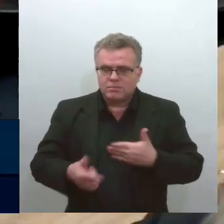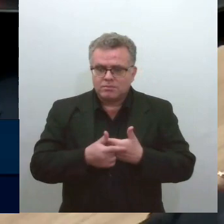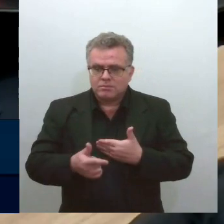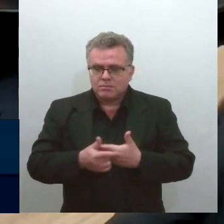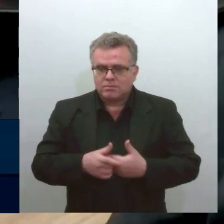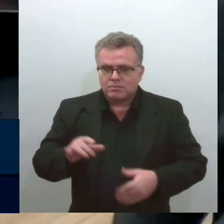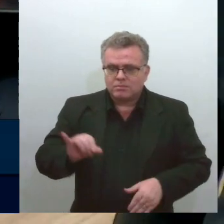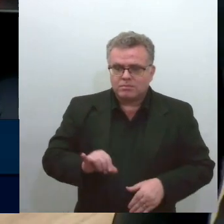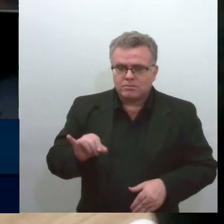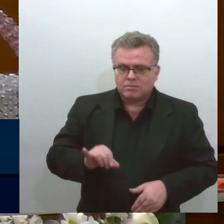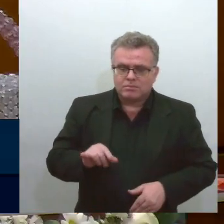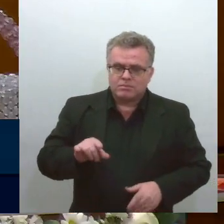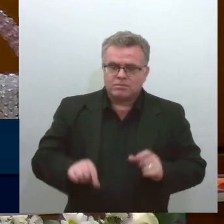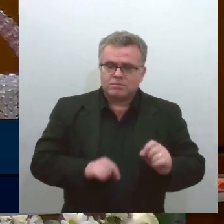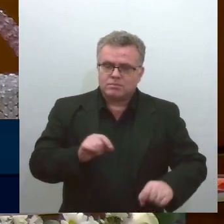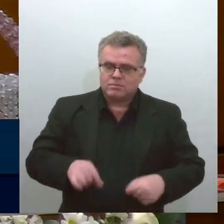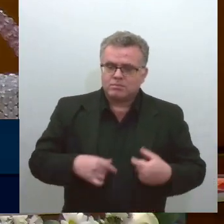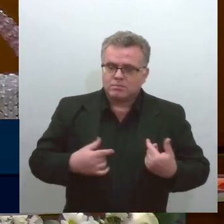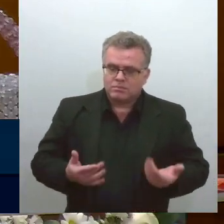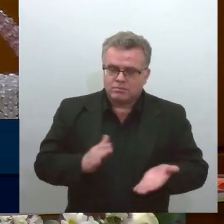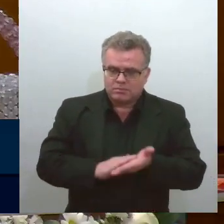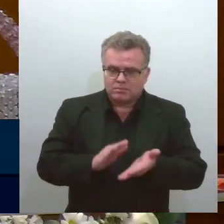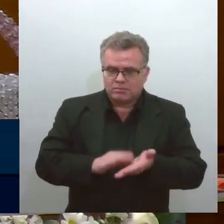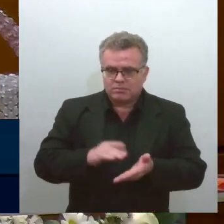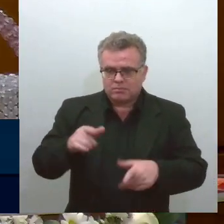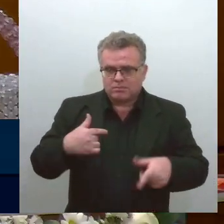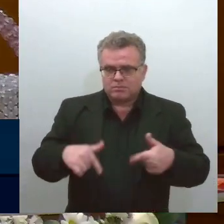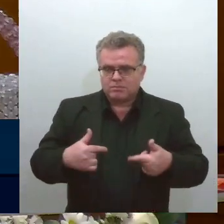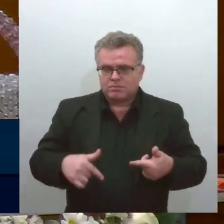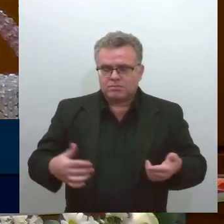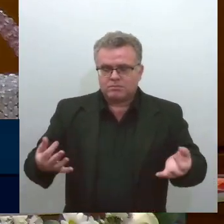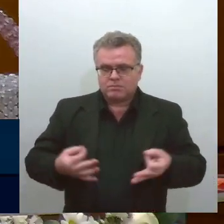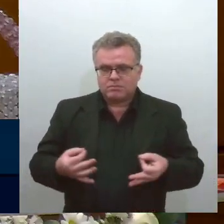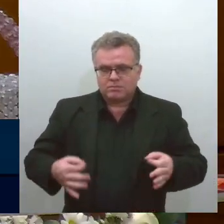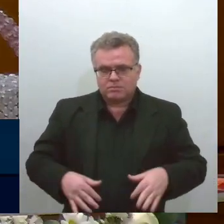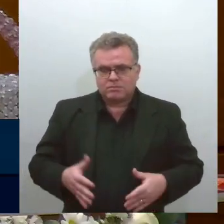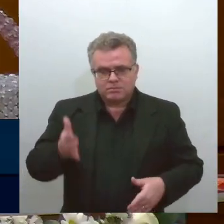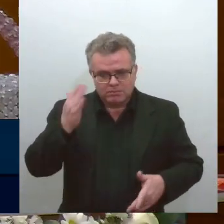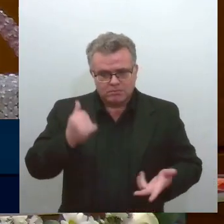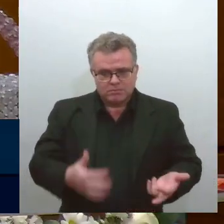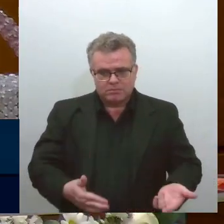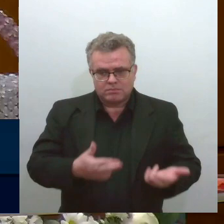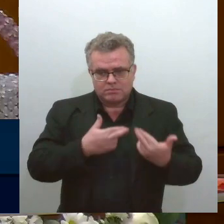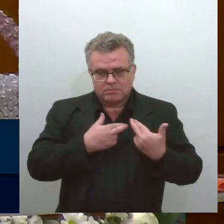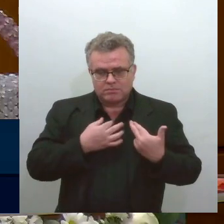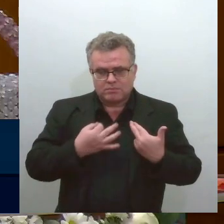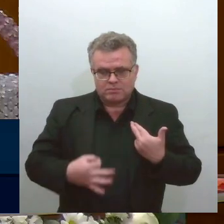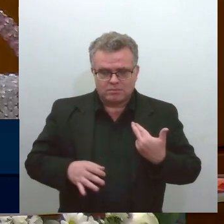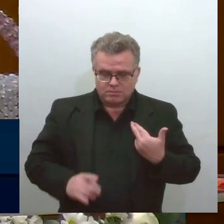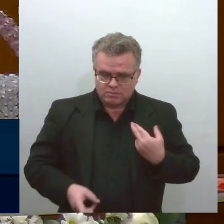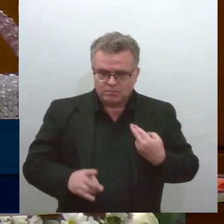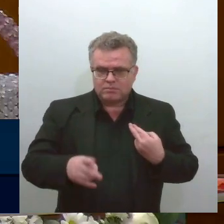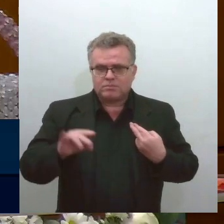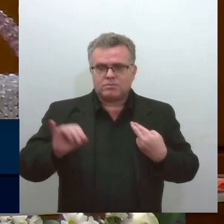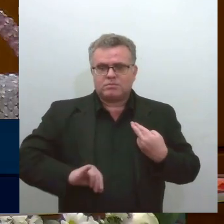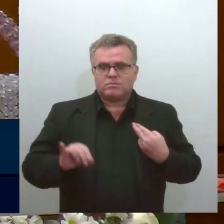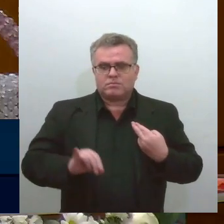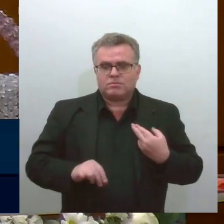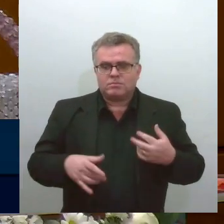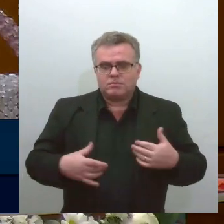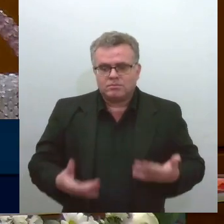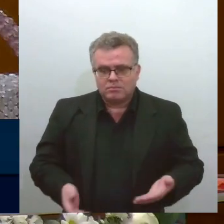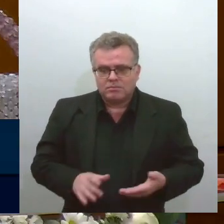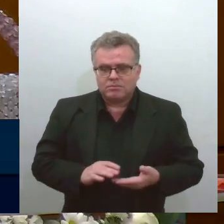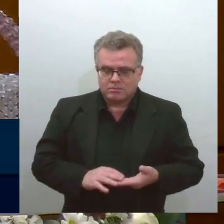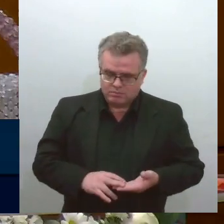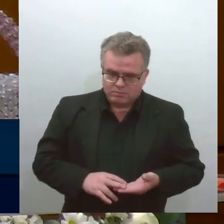seu trabalho. Eu sei da responsabilidade do que é que está numa pasta tão importante, que é a pasta de comunicação. Também